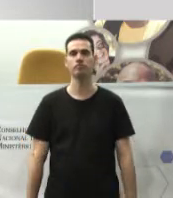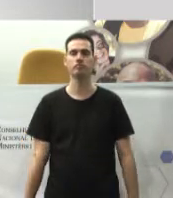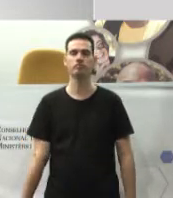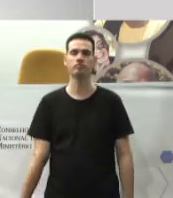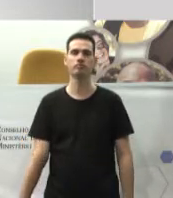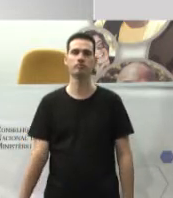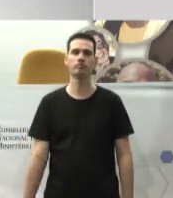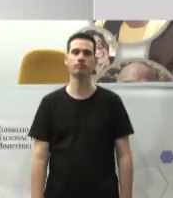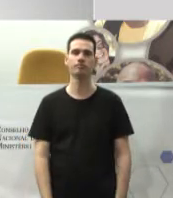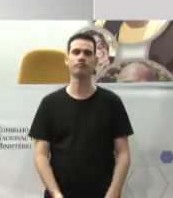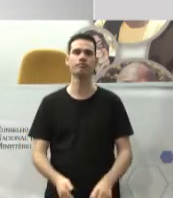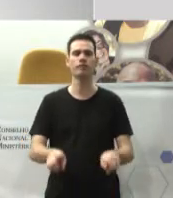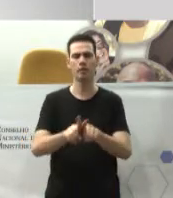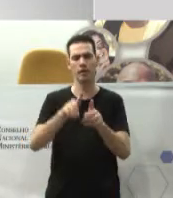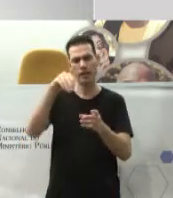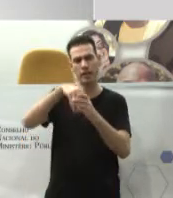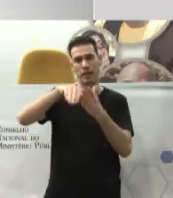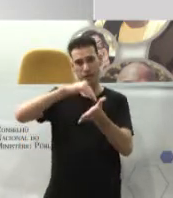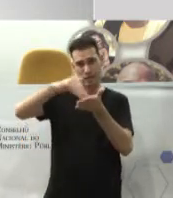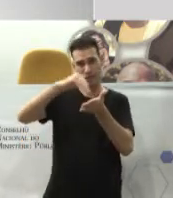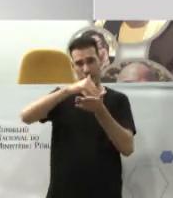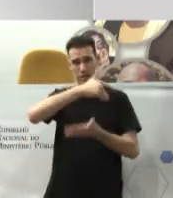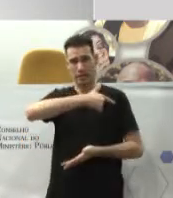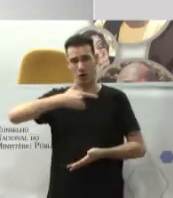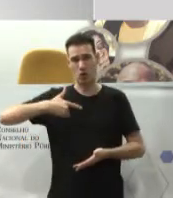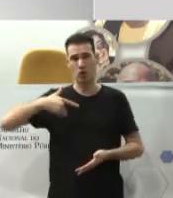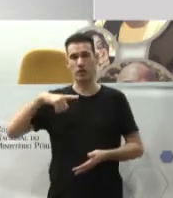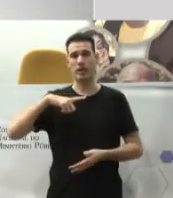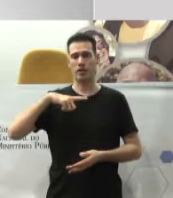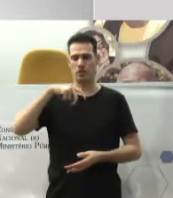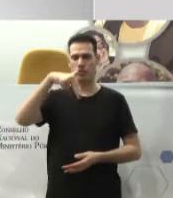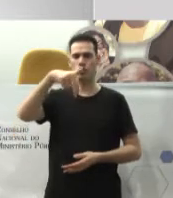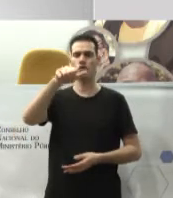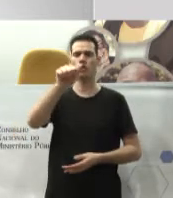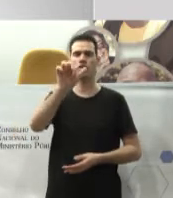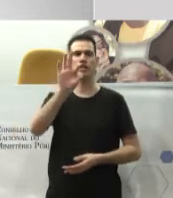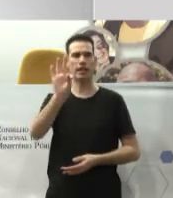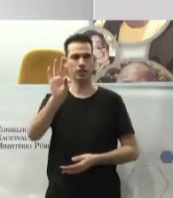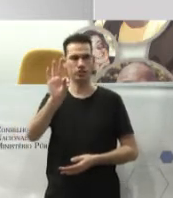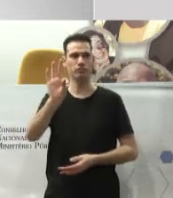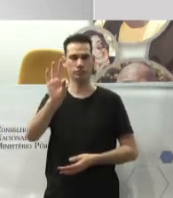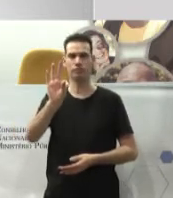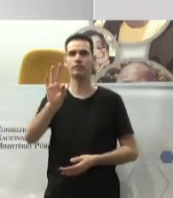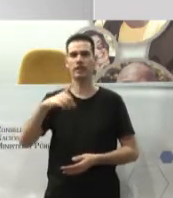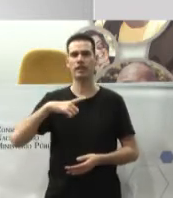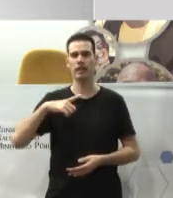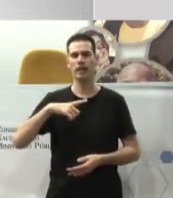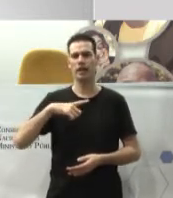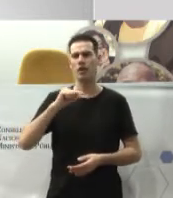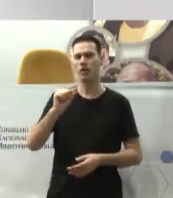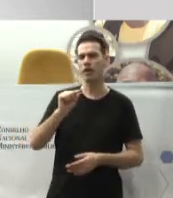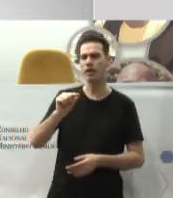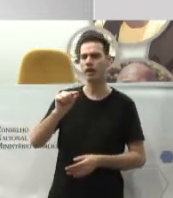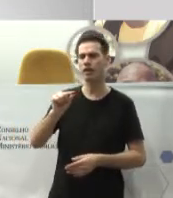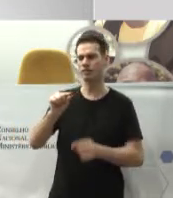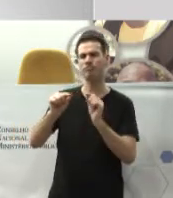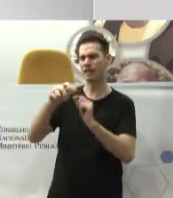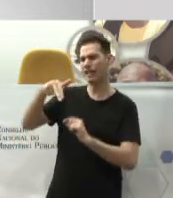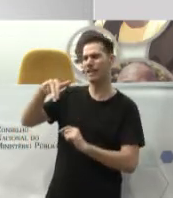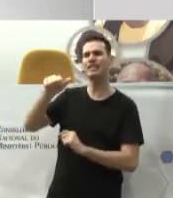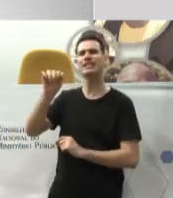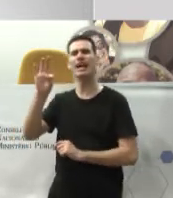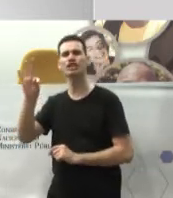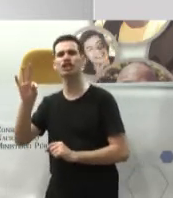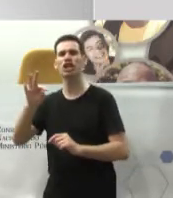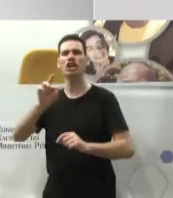Bom, dentro da Secretaria de Saúde existe também o NAT, que é o Núcleo de Assessoramento Técnico. Eu não estou falando aqui do NAT-JUS, que